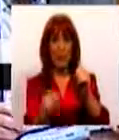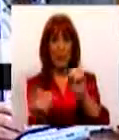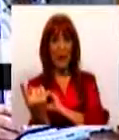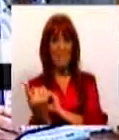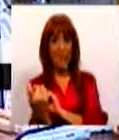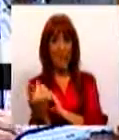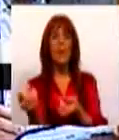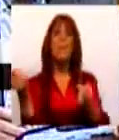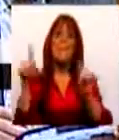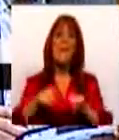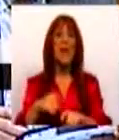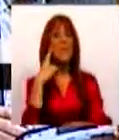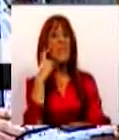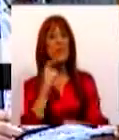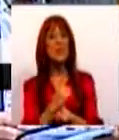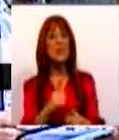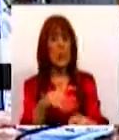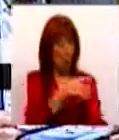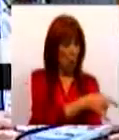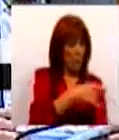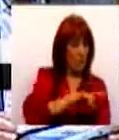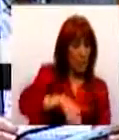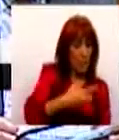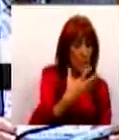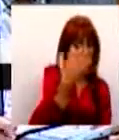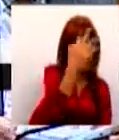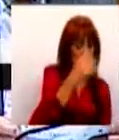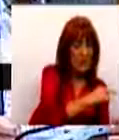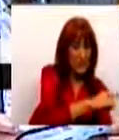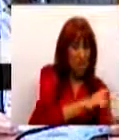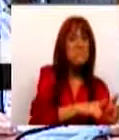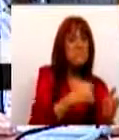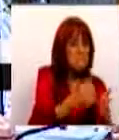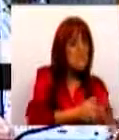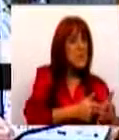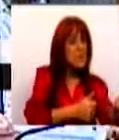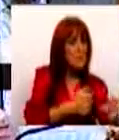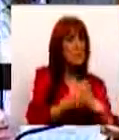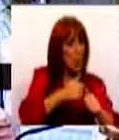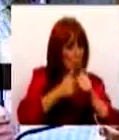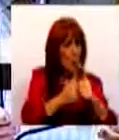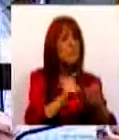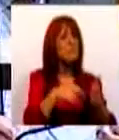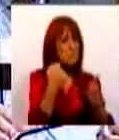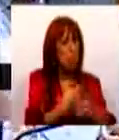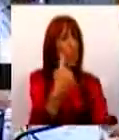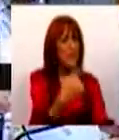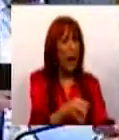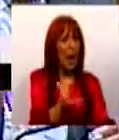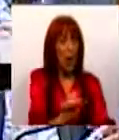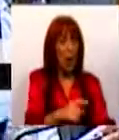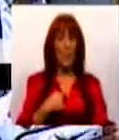faltam, mas também a verificar se os 99,5% estão efetivamente cumpridos. O que